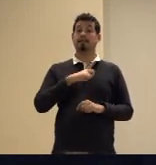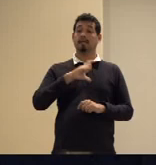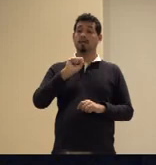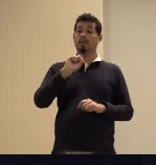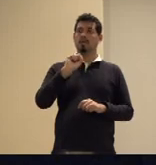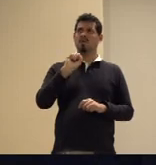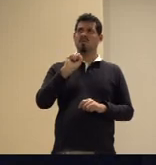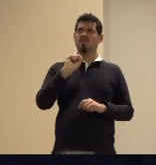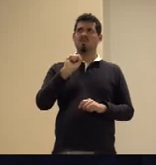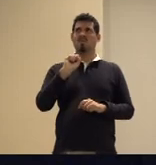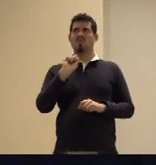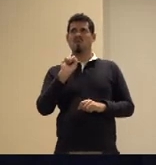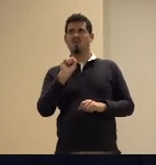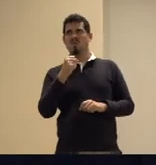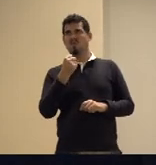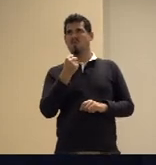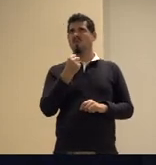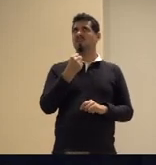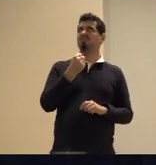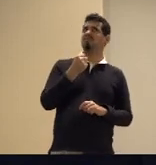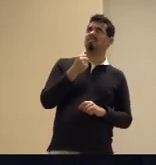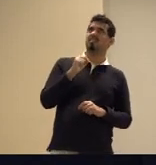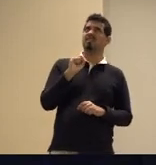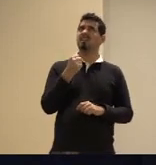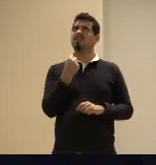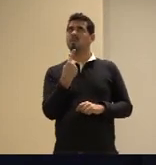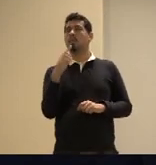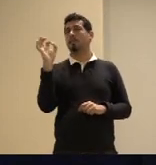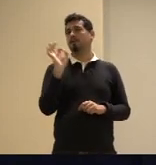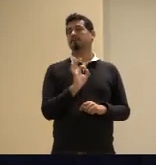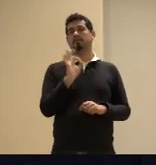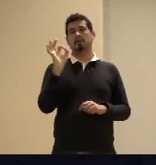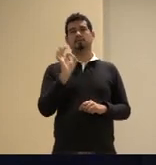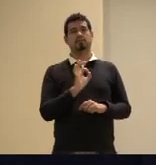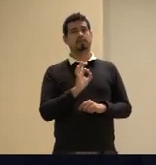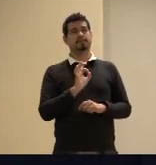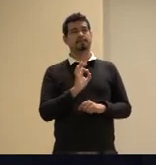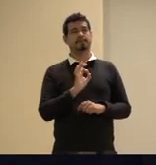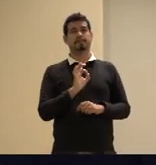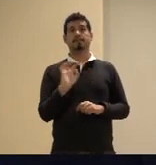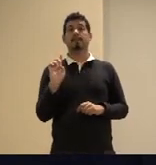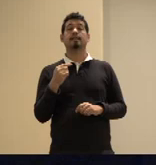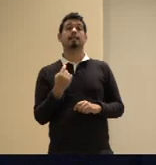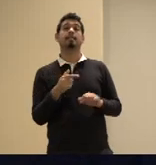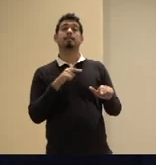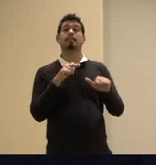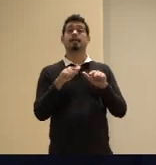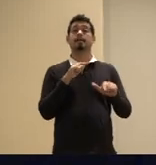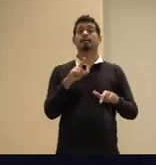80 e poucos por cento, deixa eu ver aqui, 81% estavam